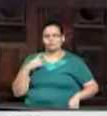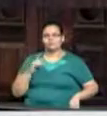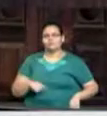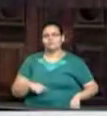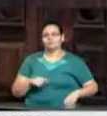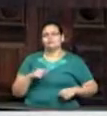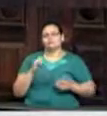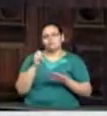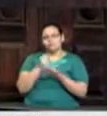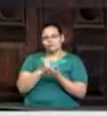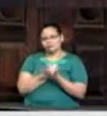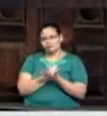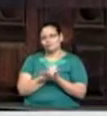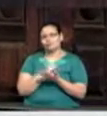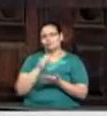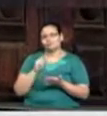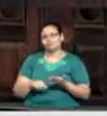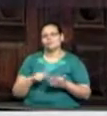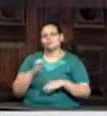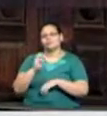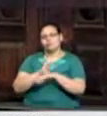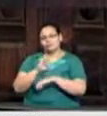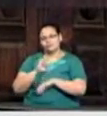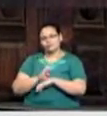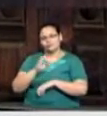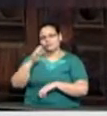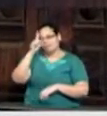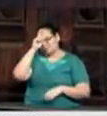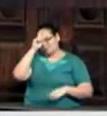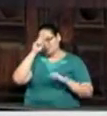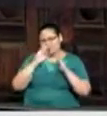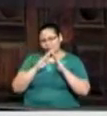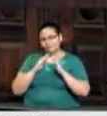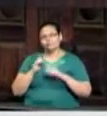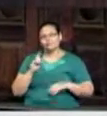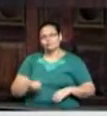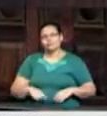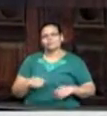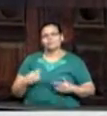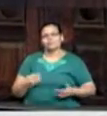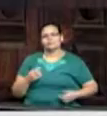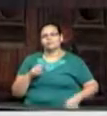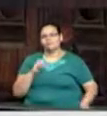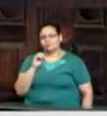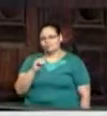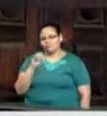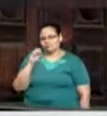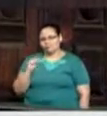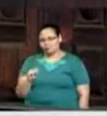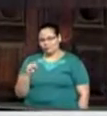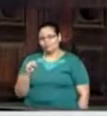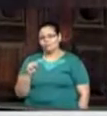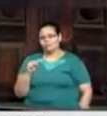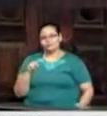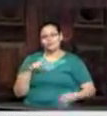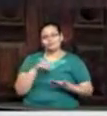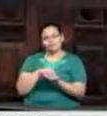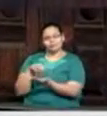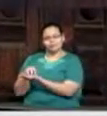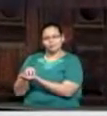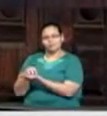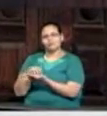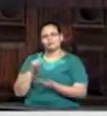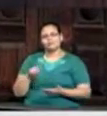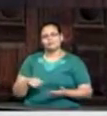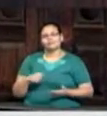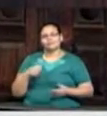transferência da gestão de unidades estaduais hospitalares, com as chamadas organizações sociais, as OSs, precificados a